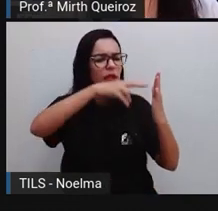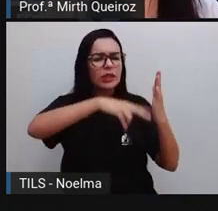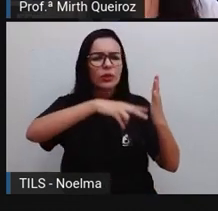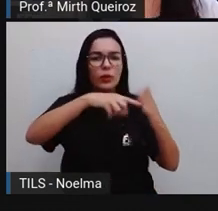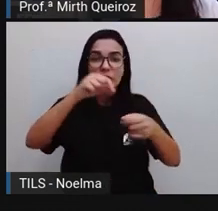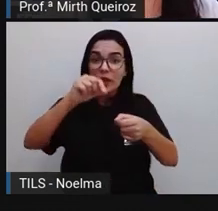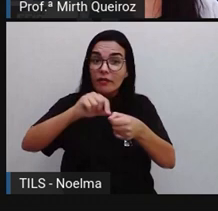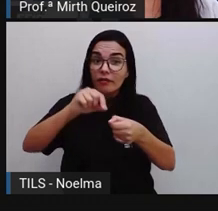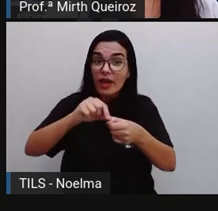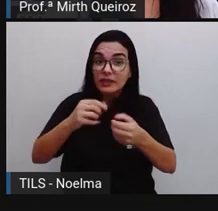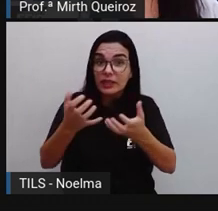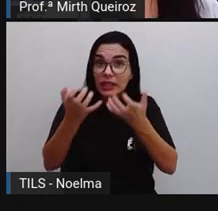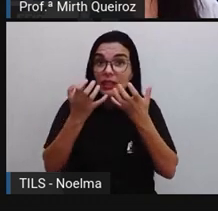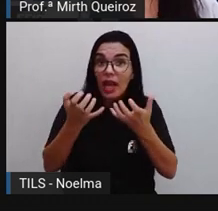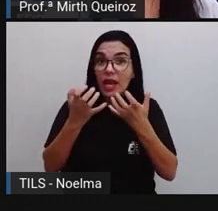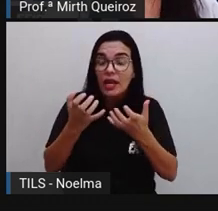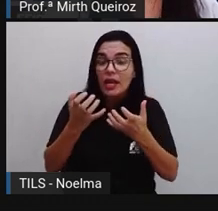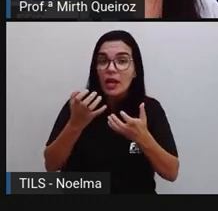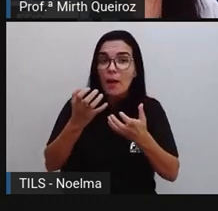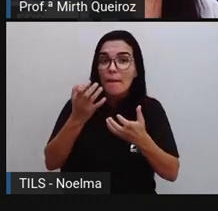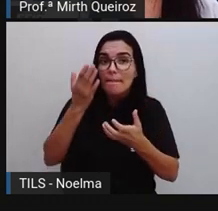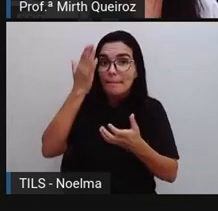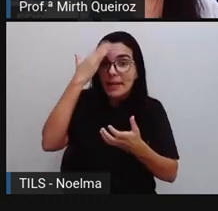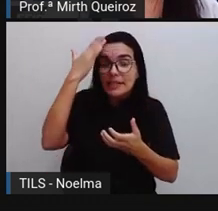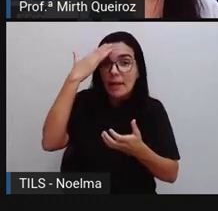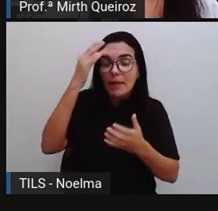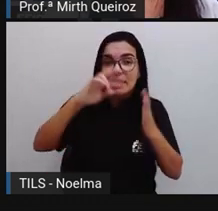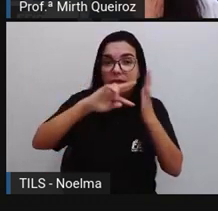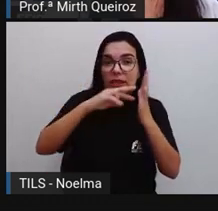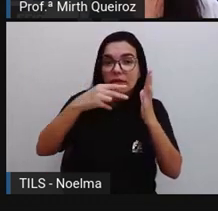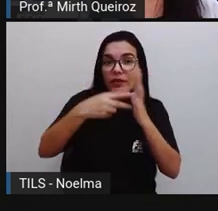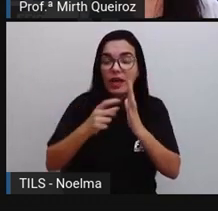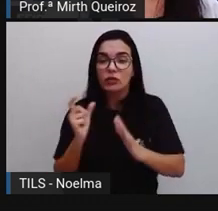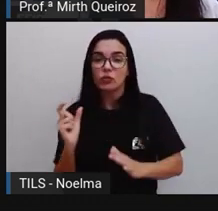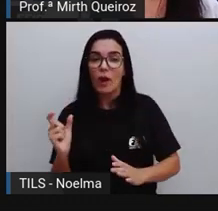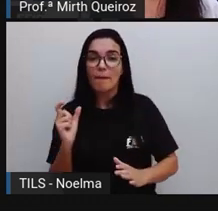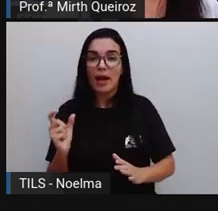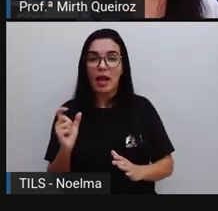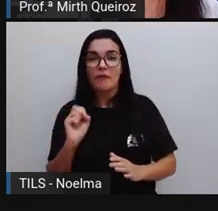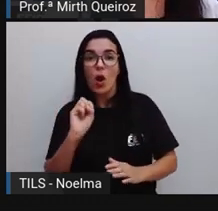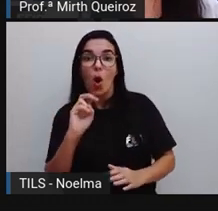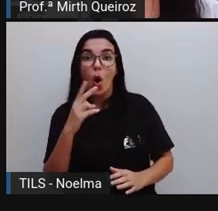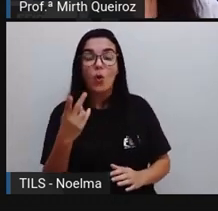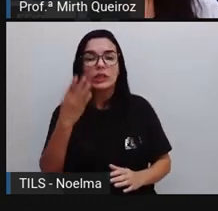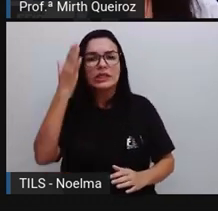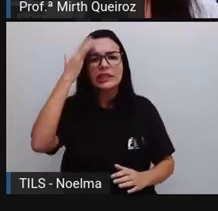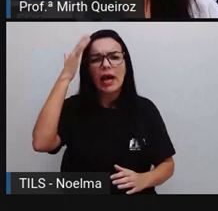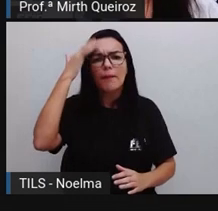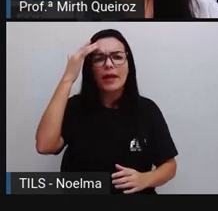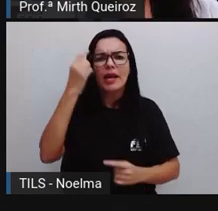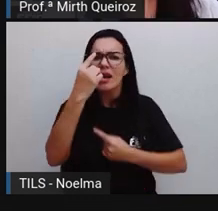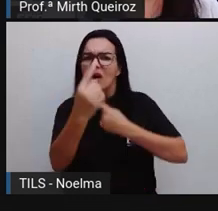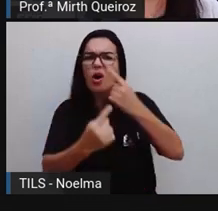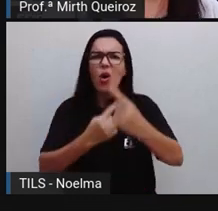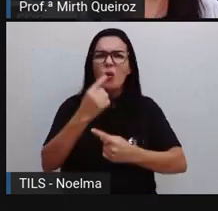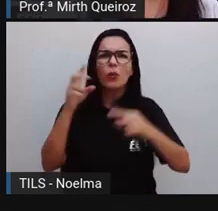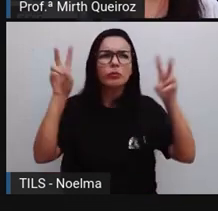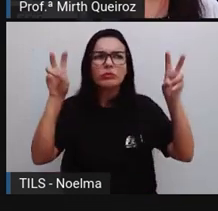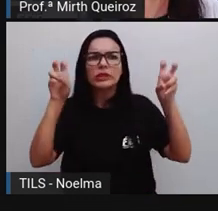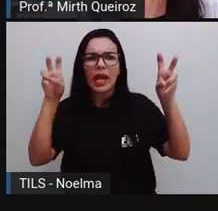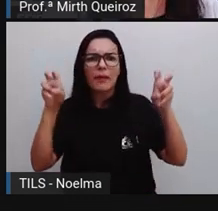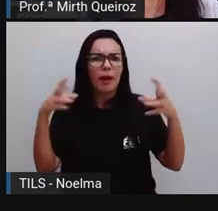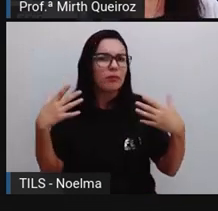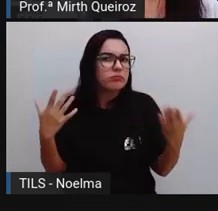fazem quando eles querem descobrir o significado de uma palavra ou saber a respeito de algum termo, né, de algum